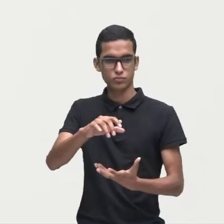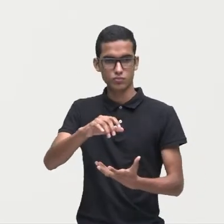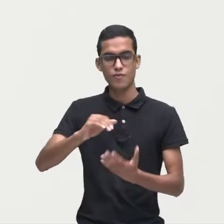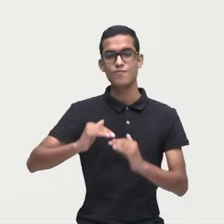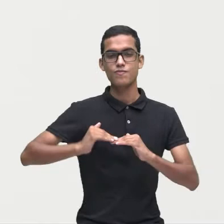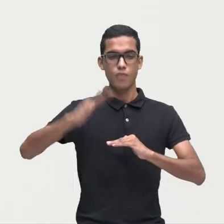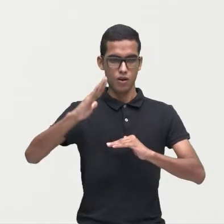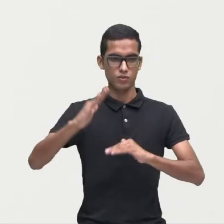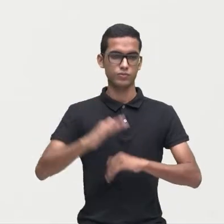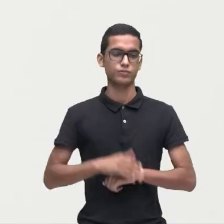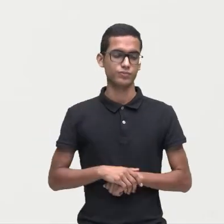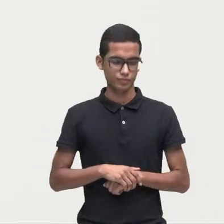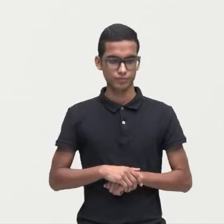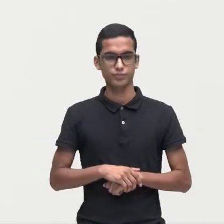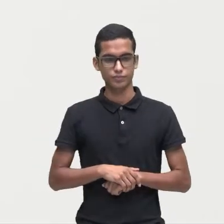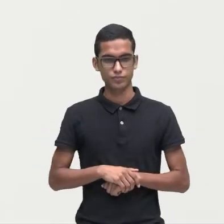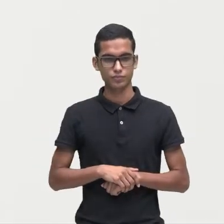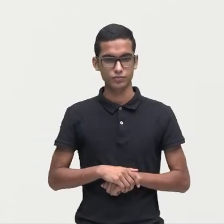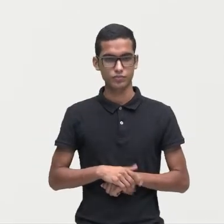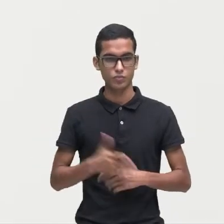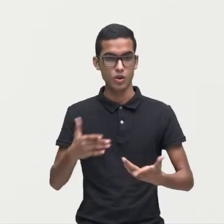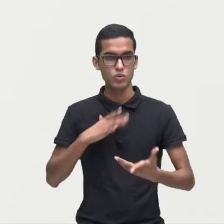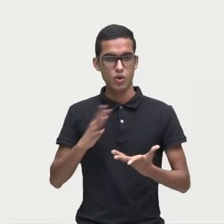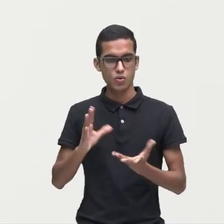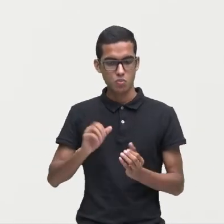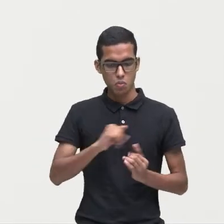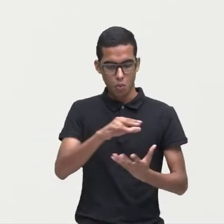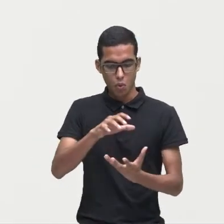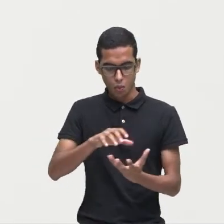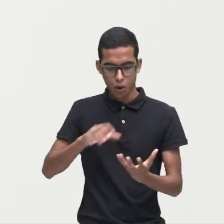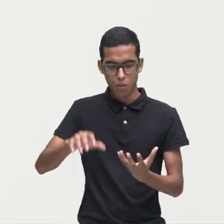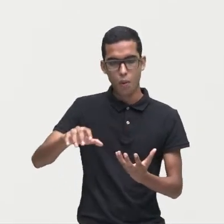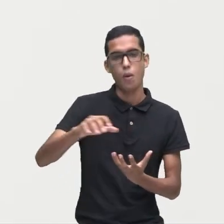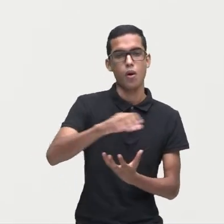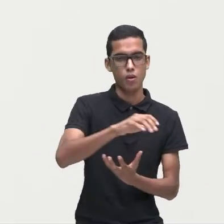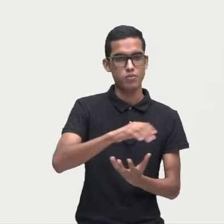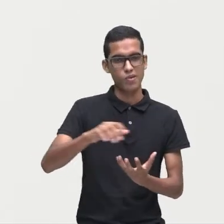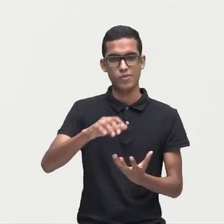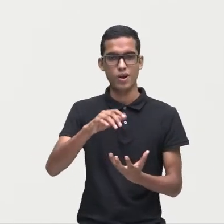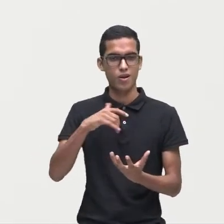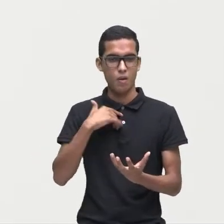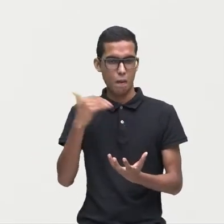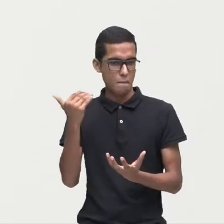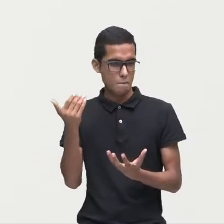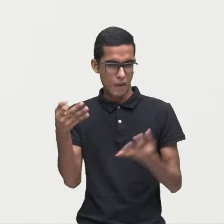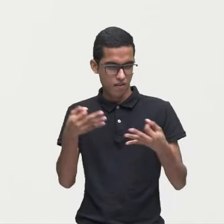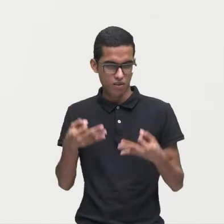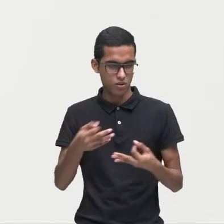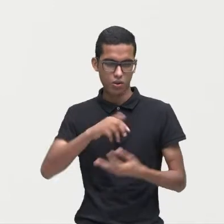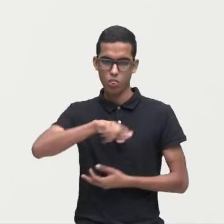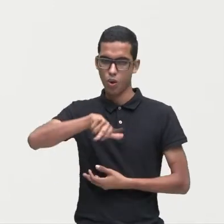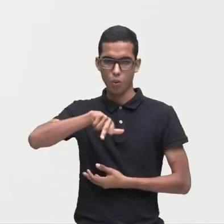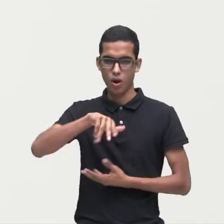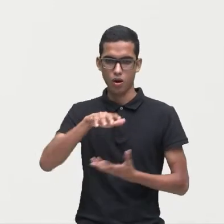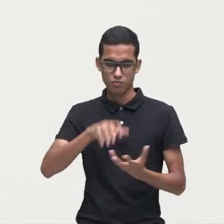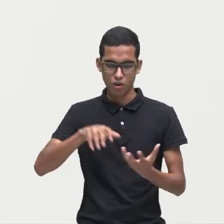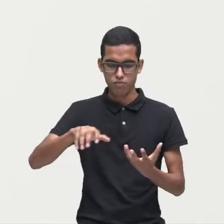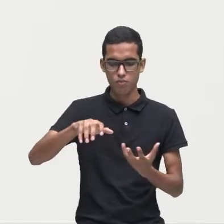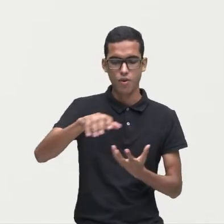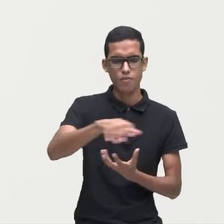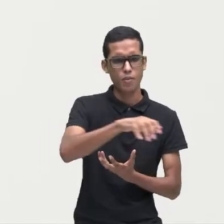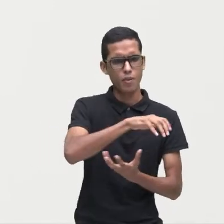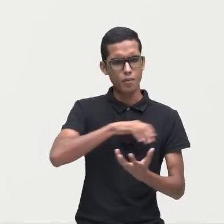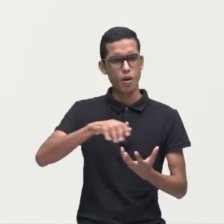forma irregular. Como nós vimos no mapa do Brasil, não é só o Brasil que é o país mal distribuído na sua população,